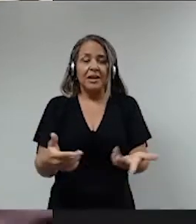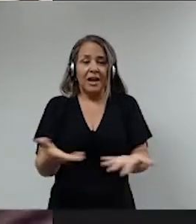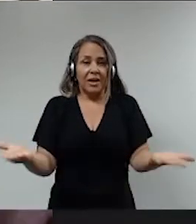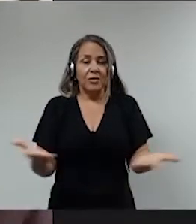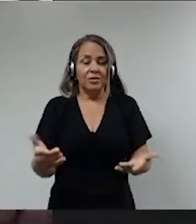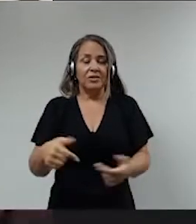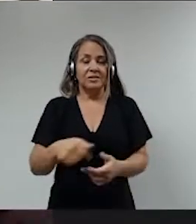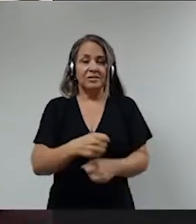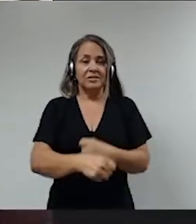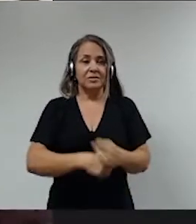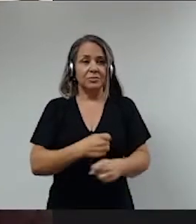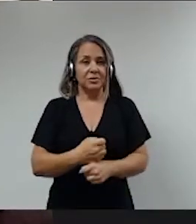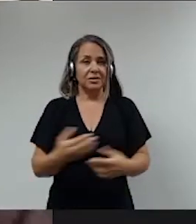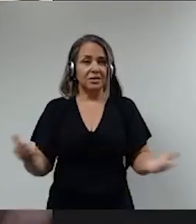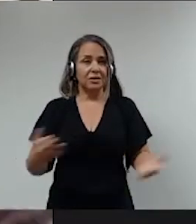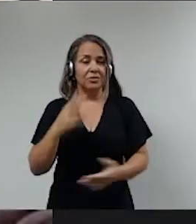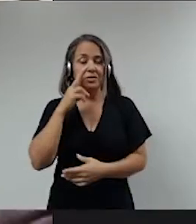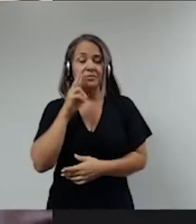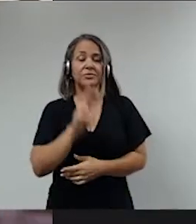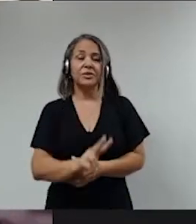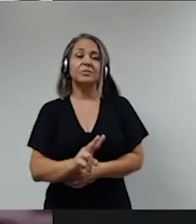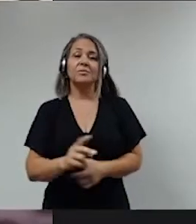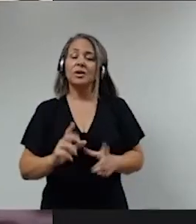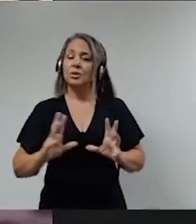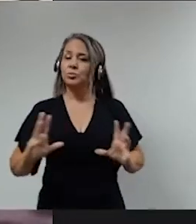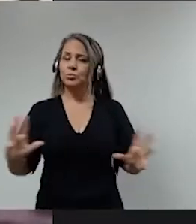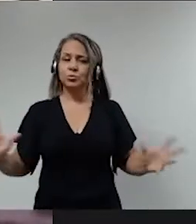vê totalmente